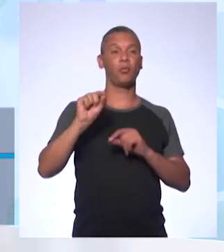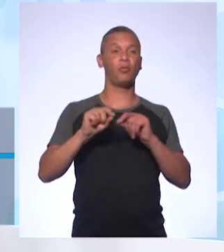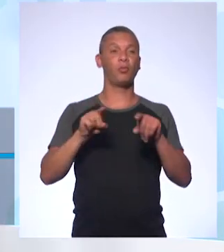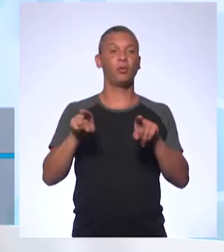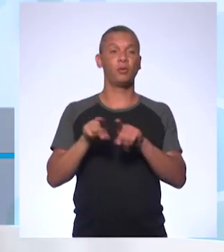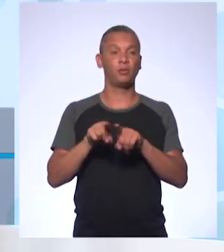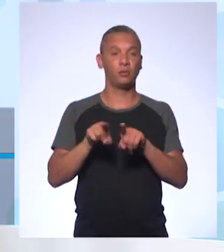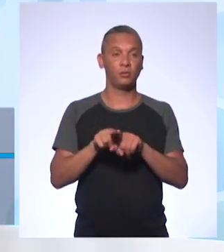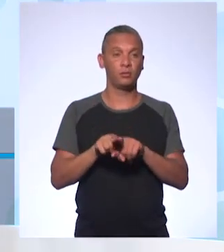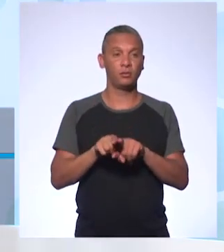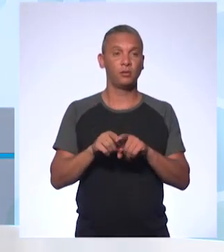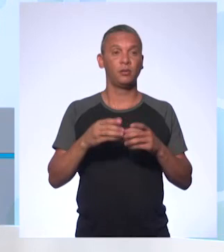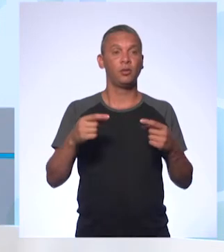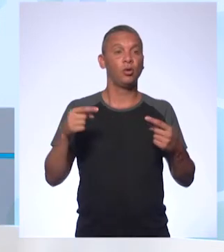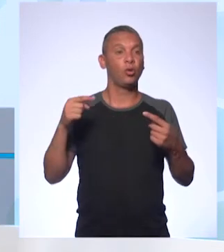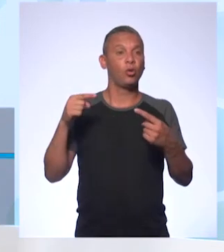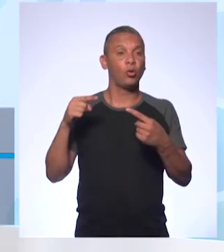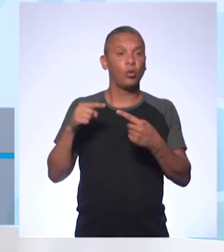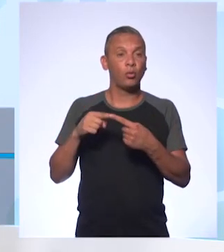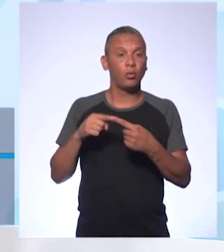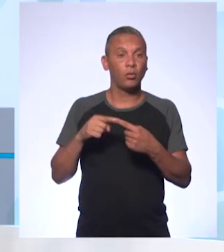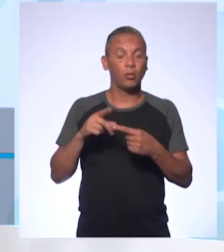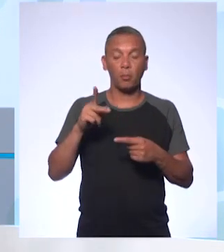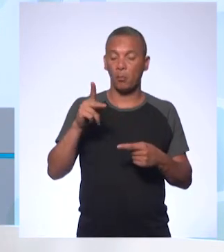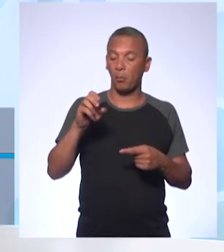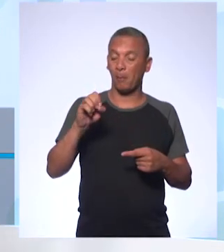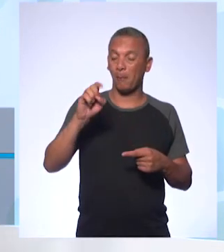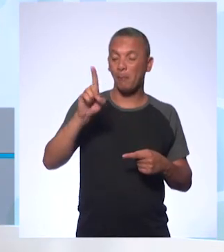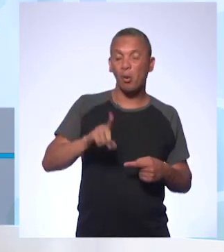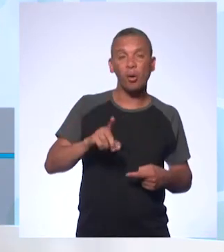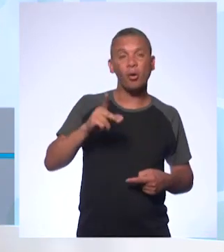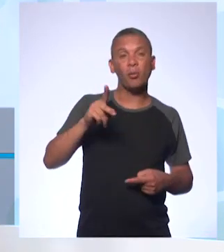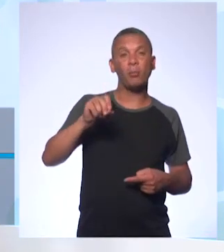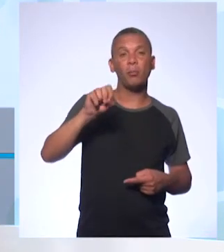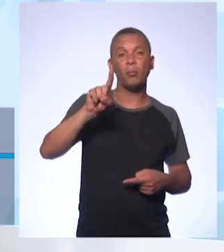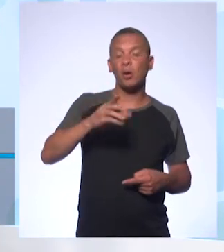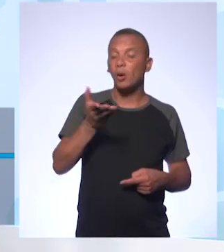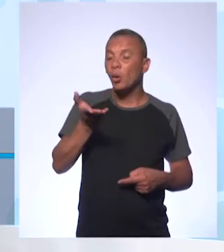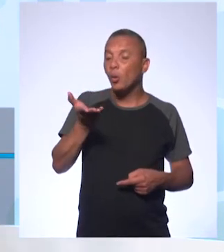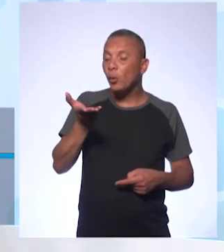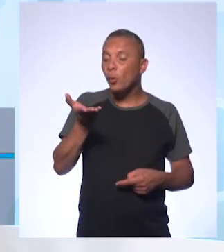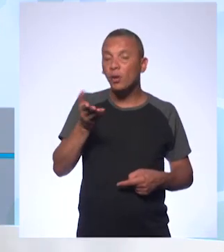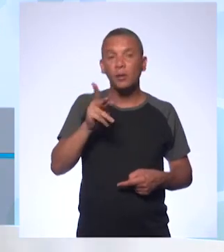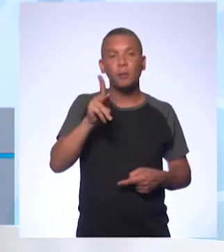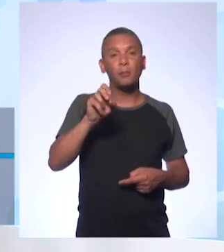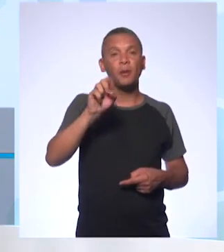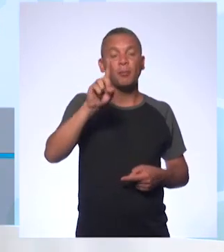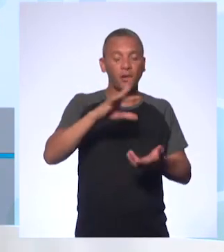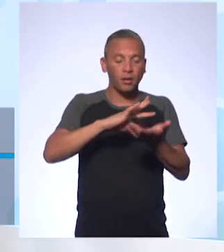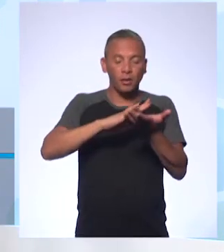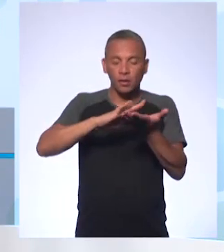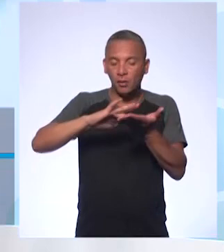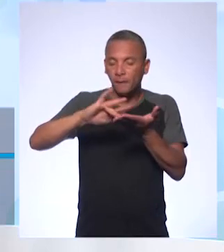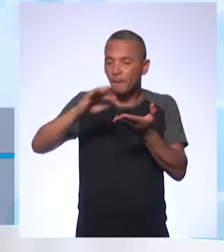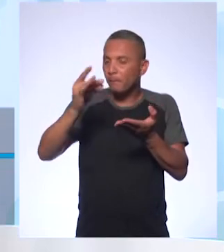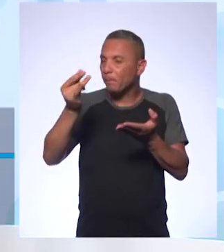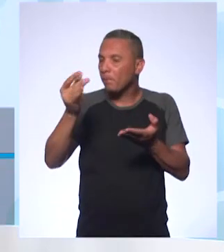né, animal. Na verdade, ele está se referindo ao pó, né? Essa palavra é pó. Sabe o pó das